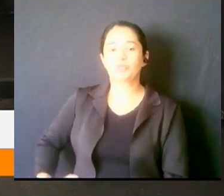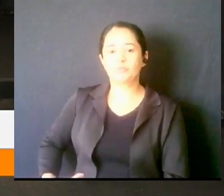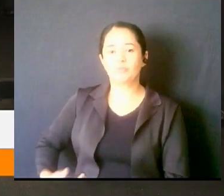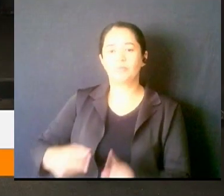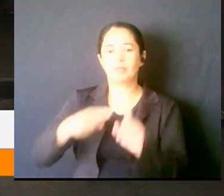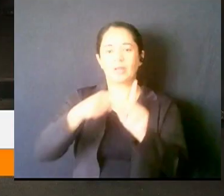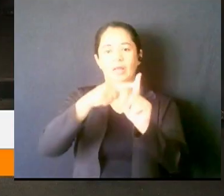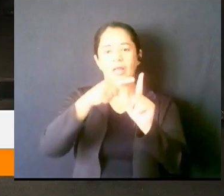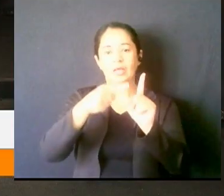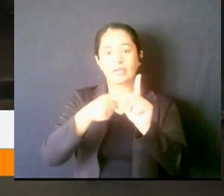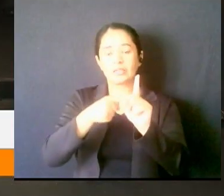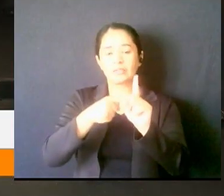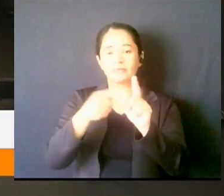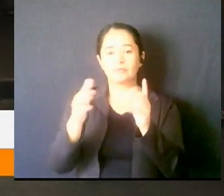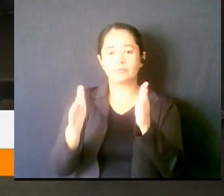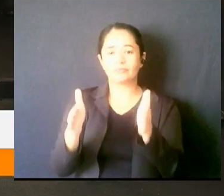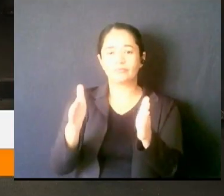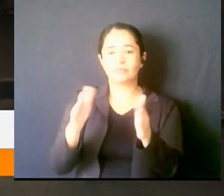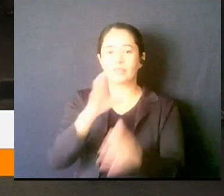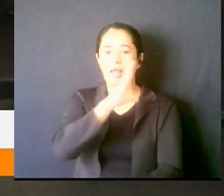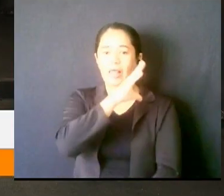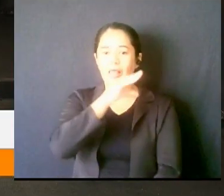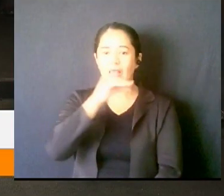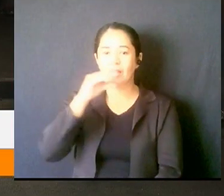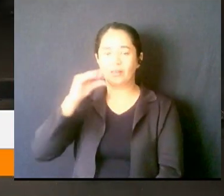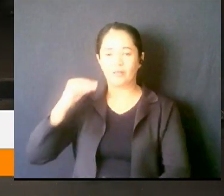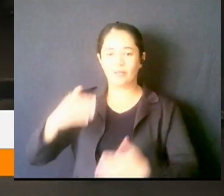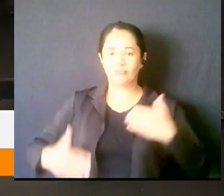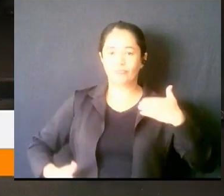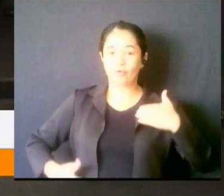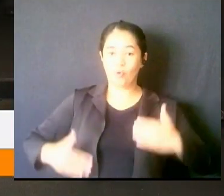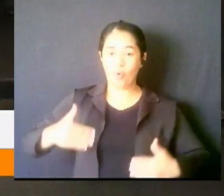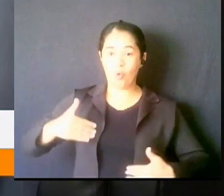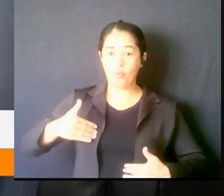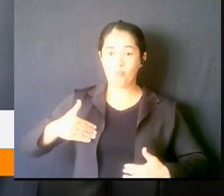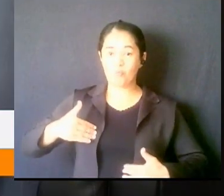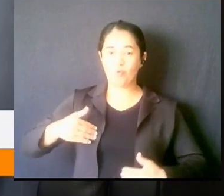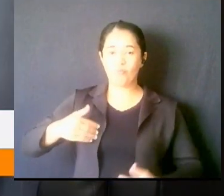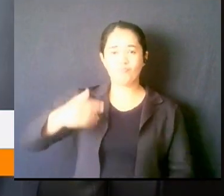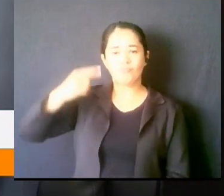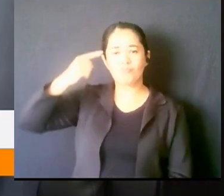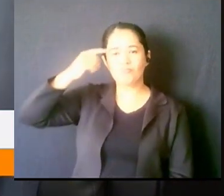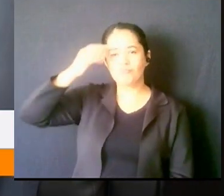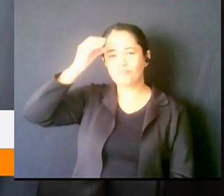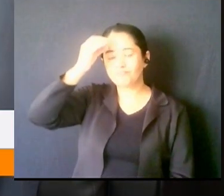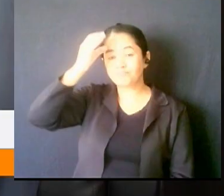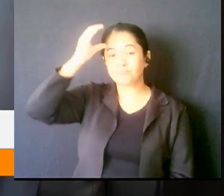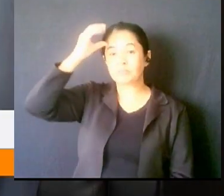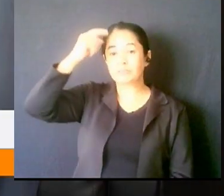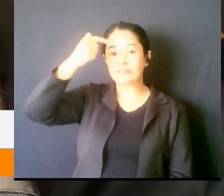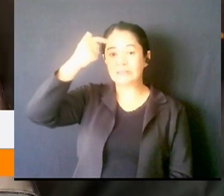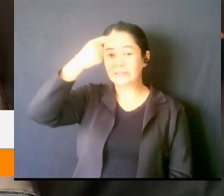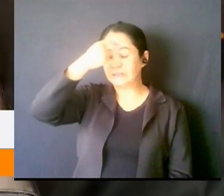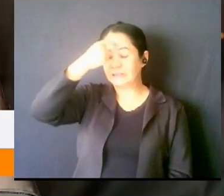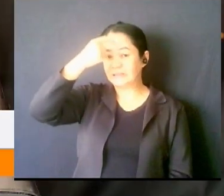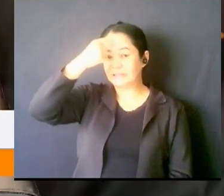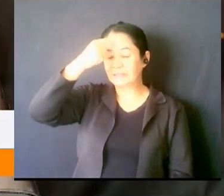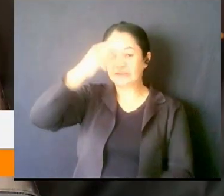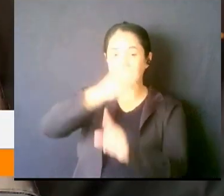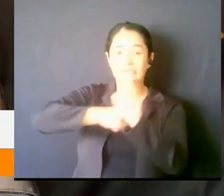vai mexer com o corpo físico, vai mexer com o mental, vai mexer com o social. Resumindo, é um turbilhão